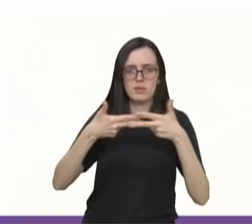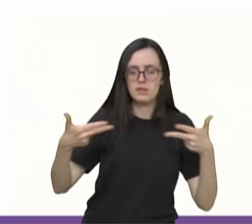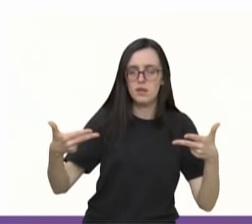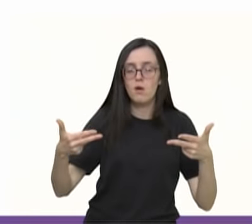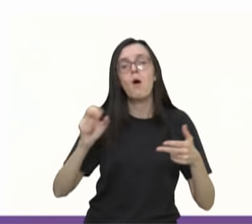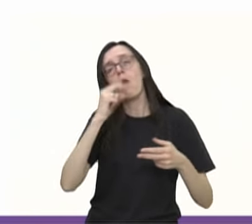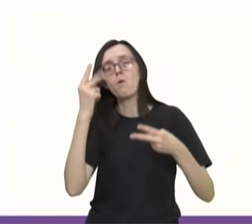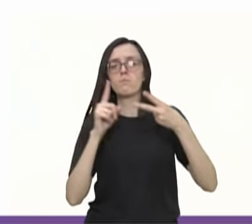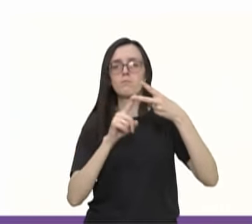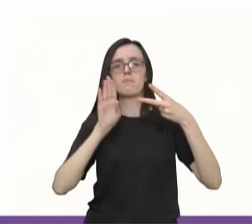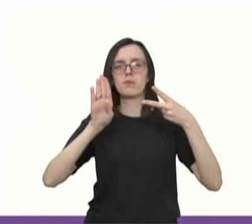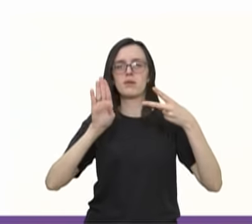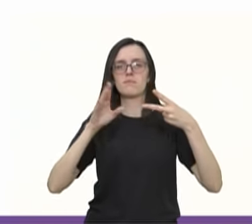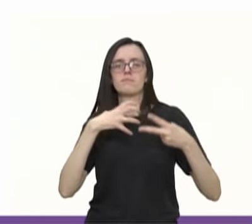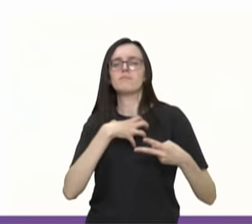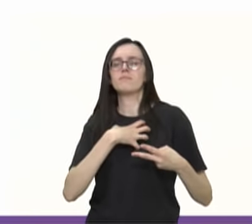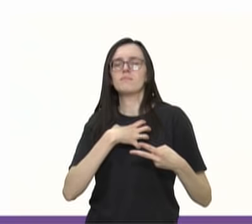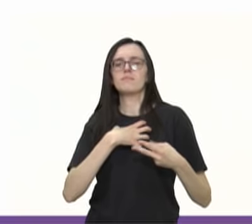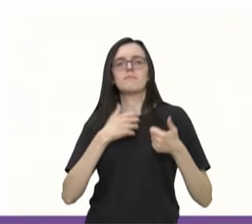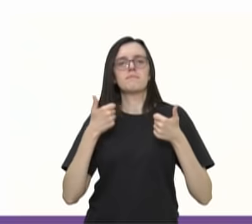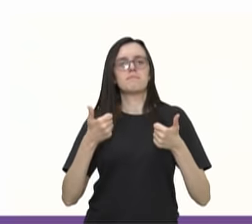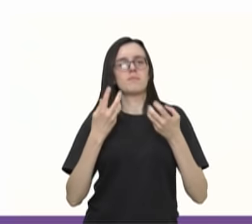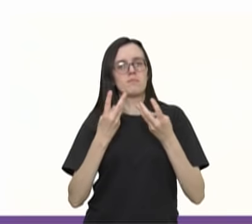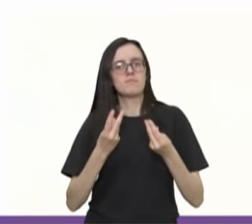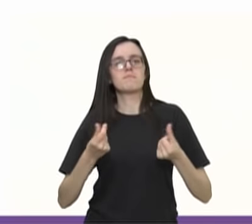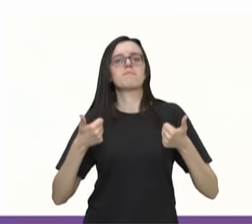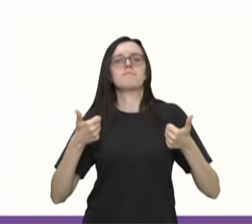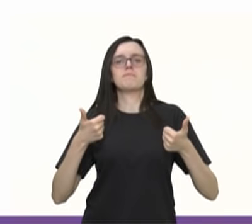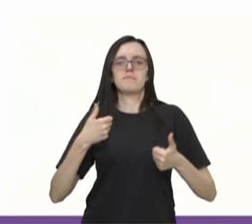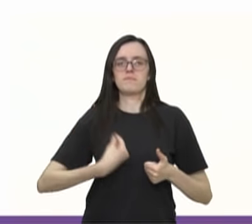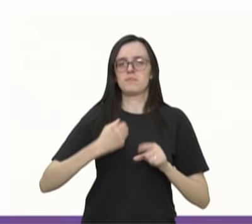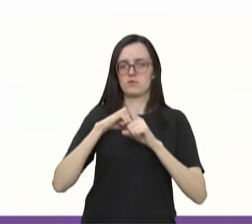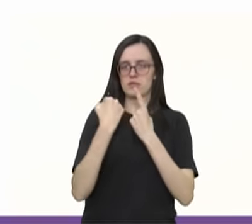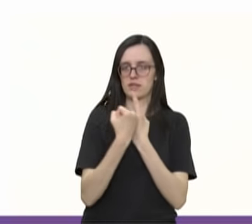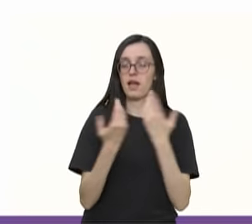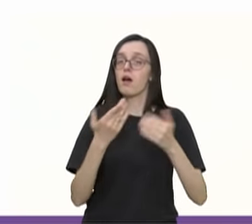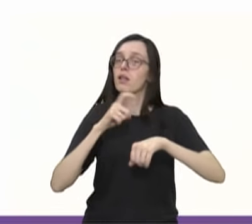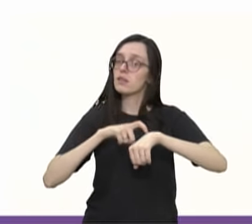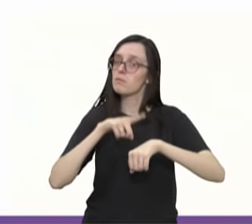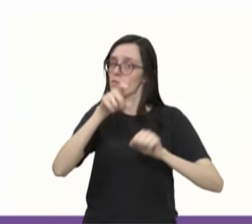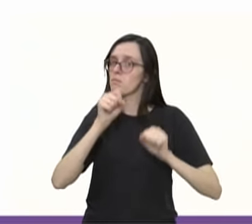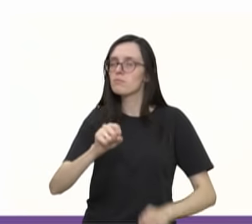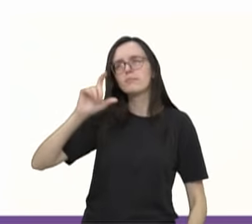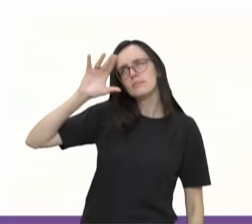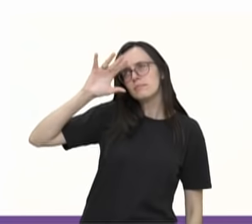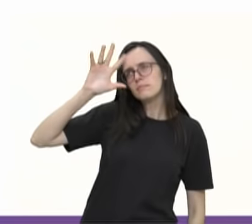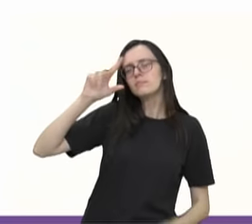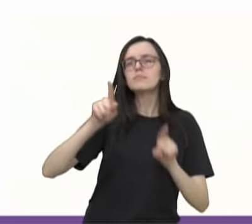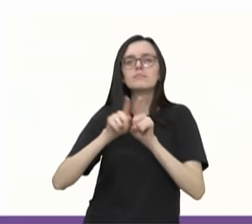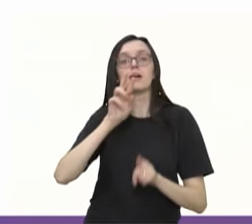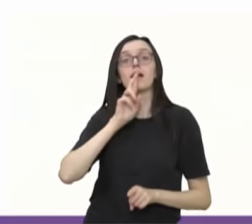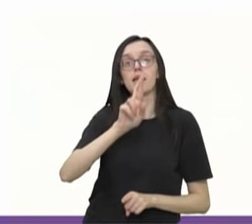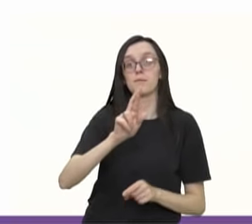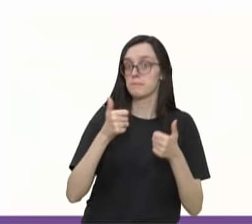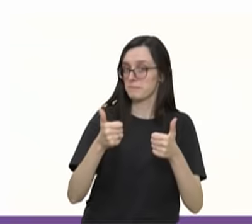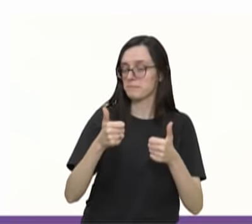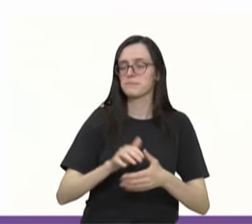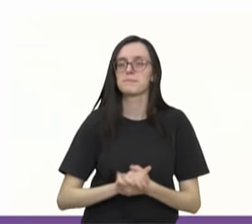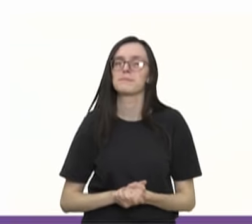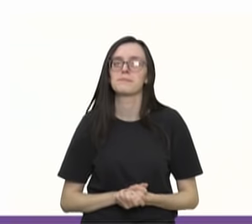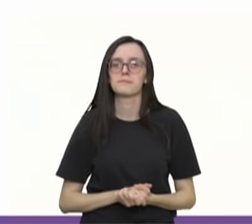o bem-estar da sociedade alguns minutos aí para que vocês possam refletir sobre essa questão